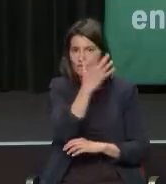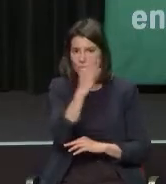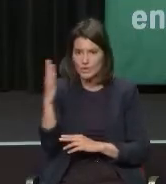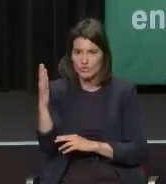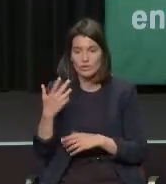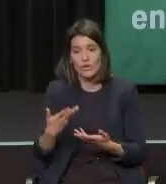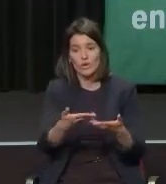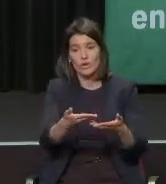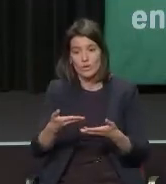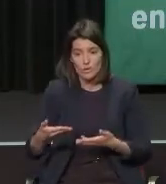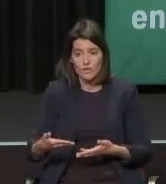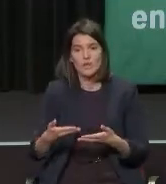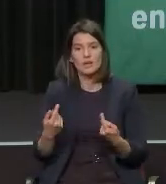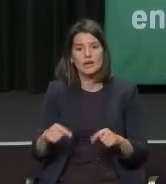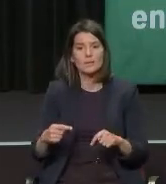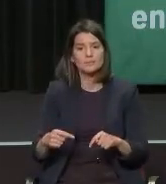ia convidar, temos